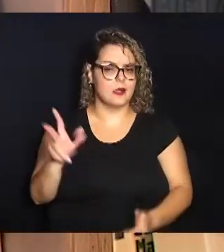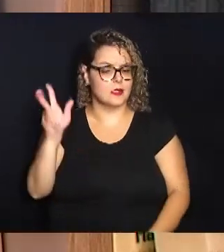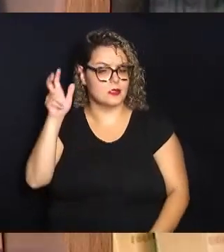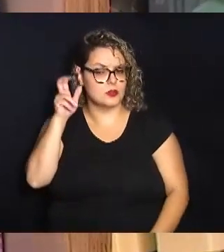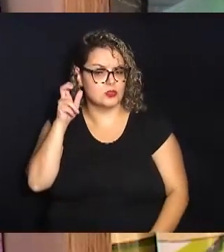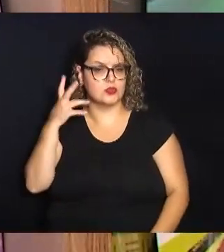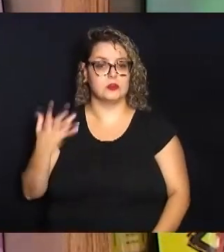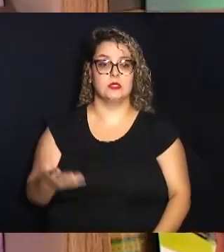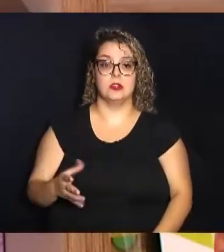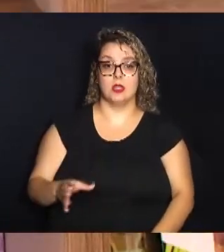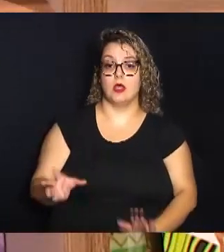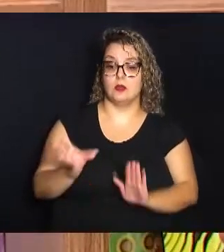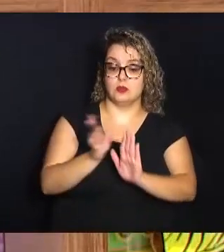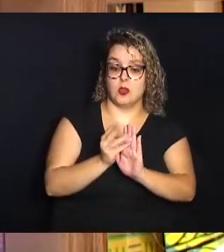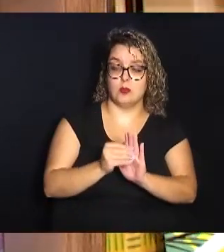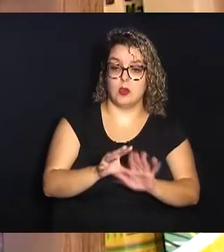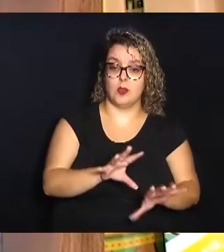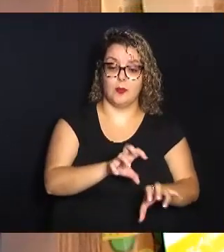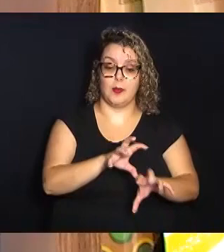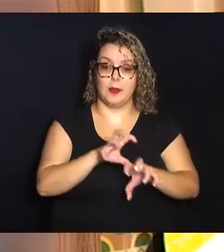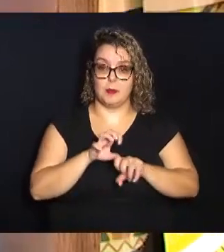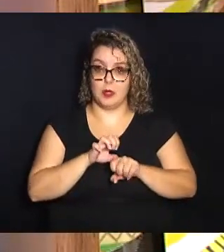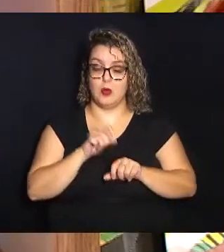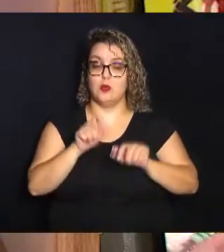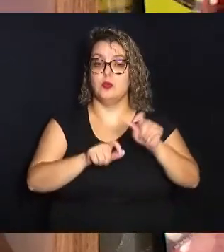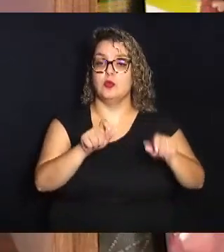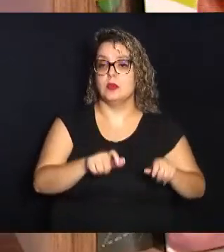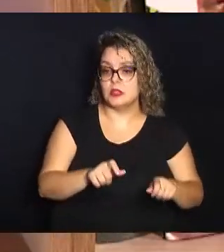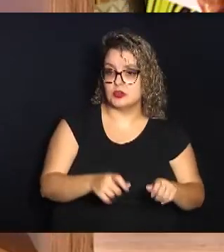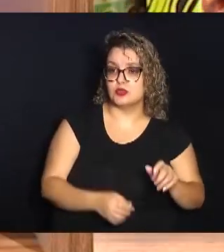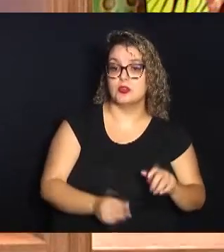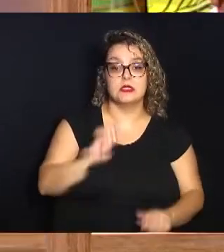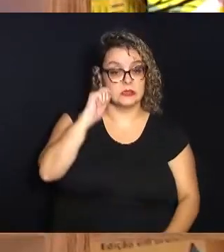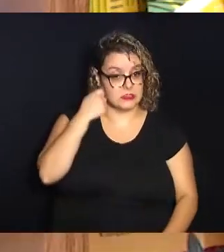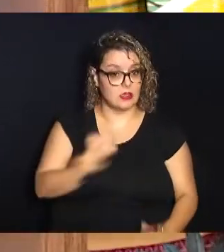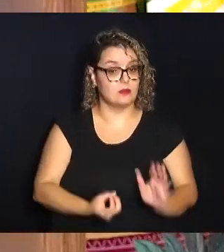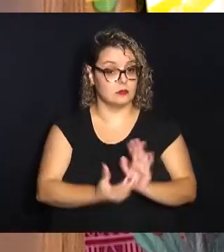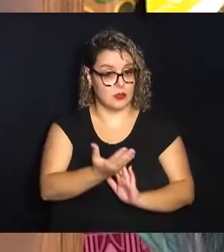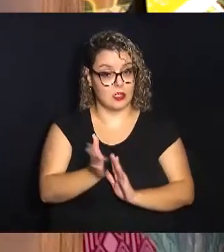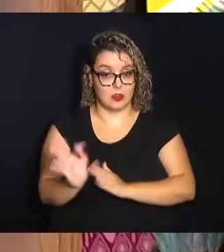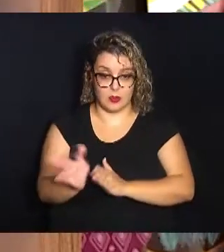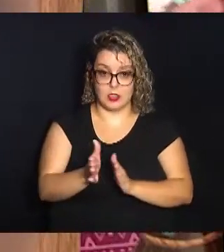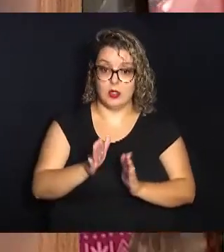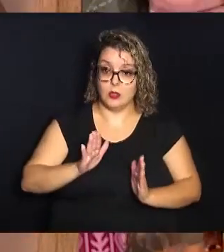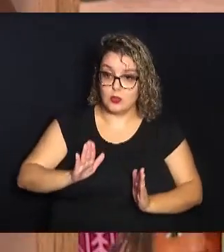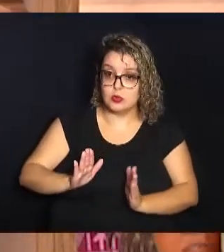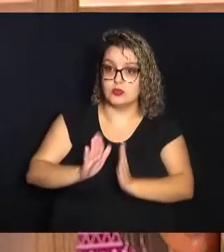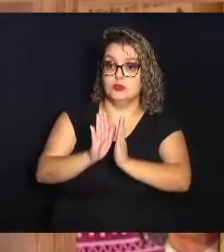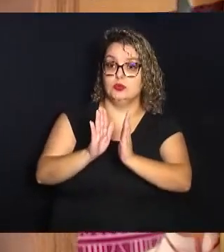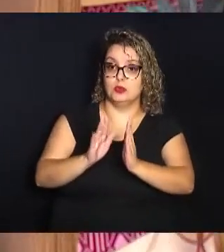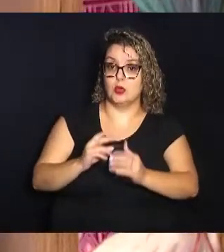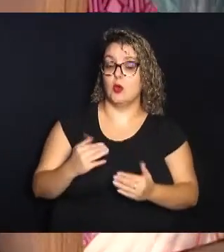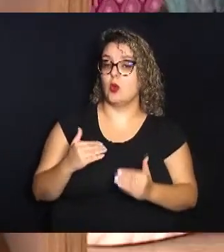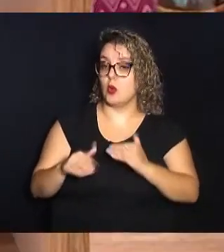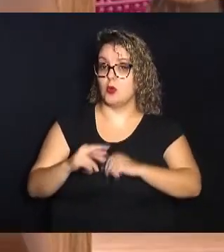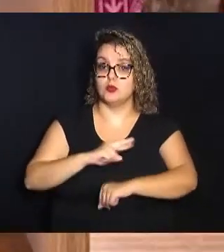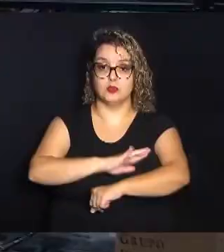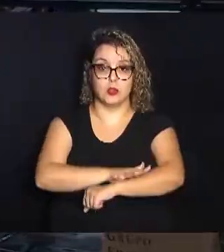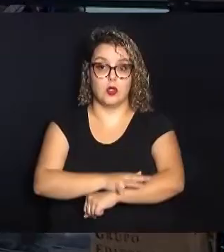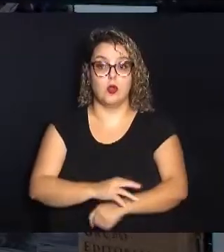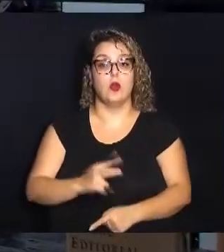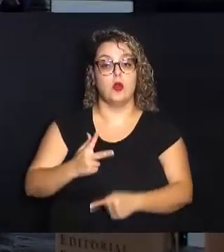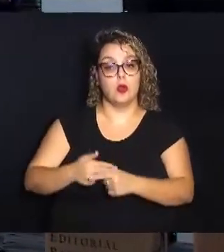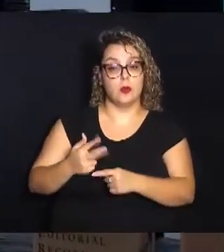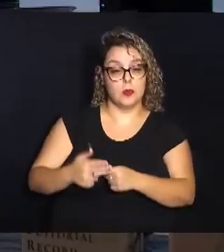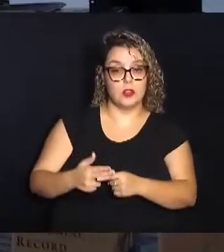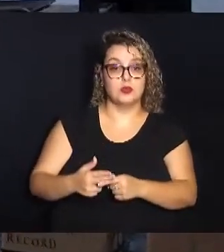escutar e consumir conteúdos produzidos por pessoas negras é um passo rumo ao enfrentamento do racismo